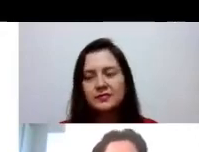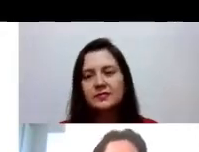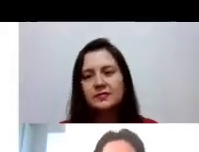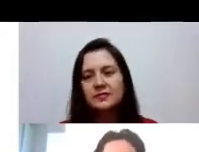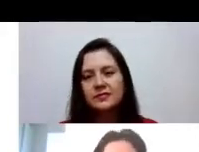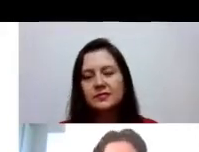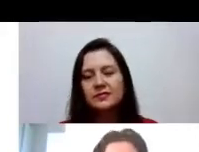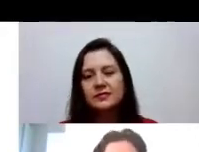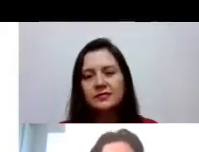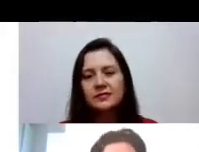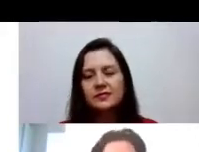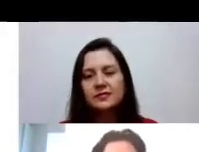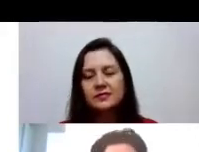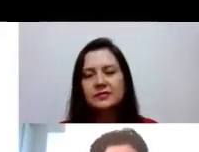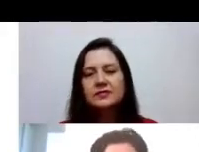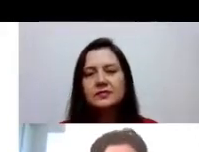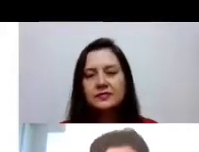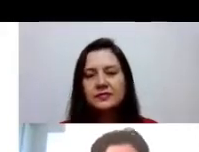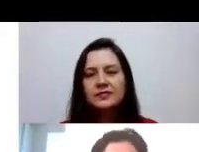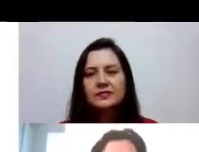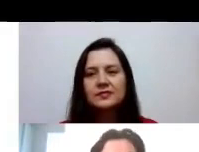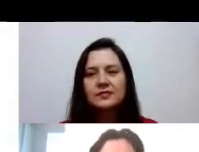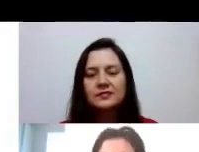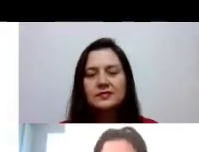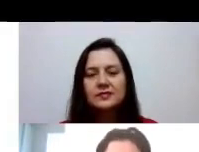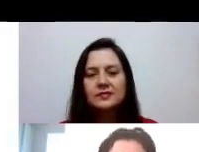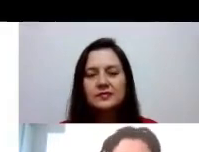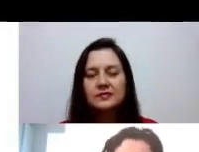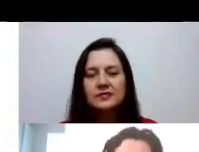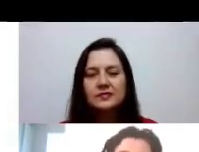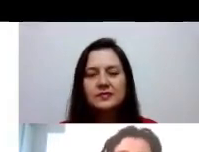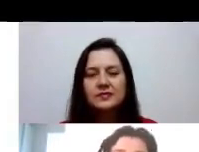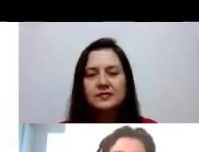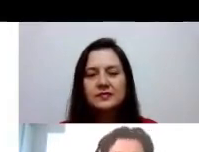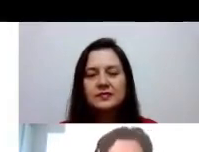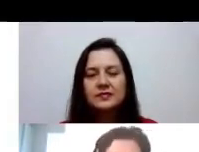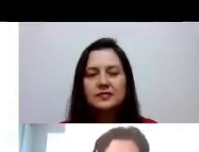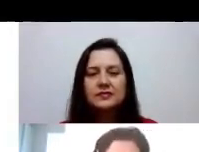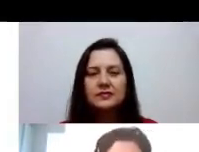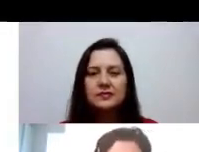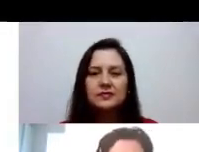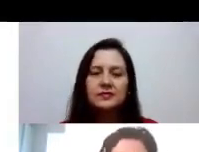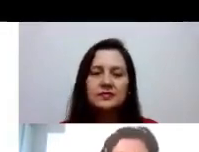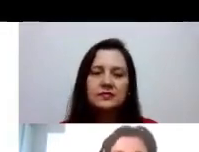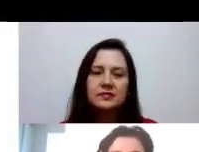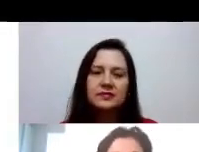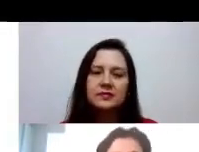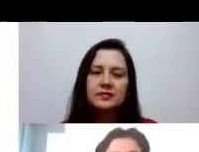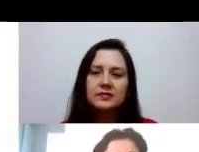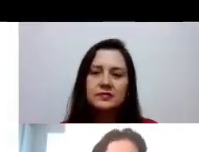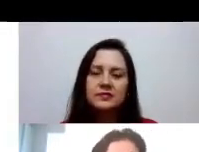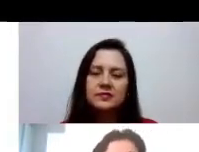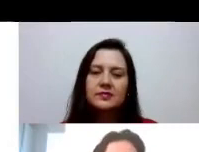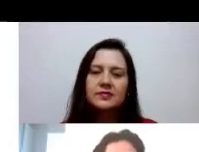a legitimidade, ela existe até que se prove o contrário, tá? A finalidade é o princípio que